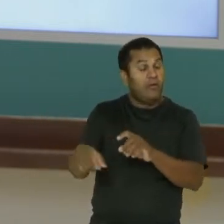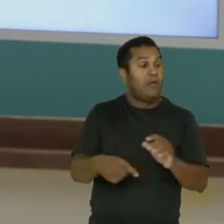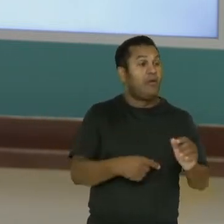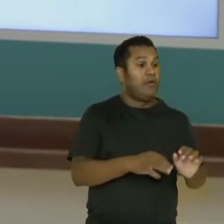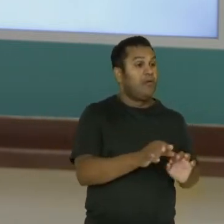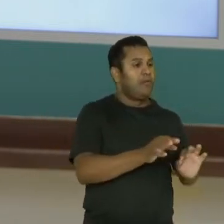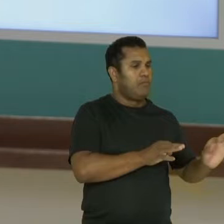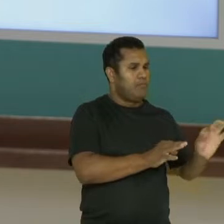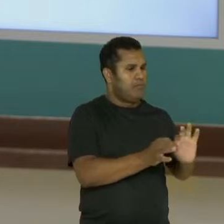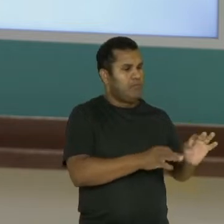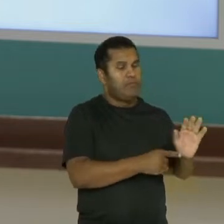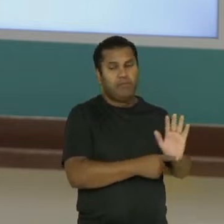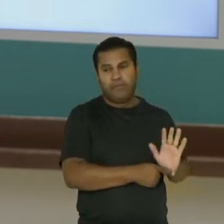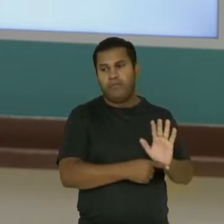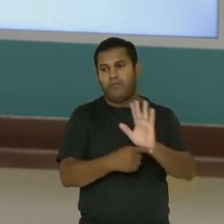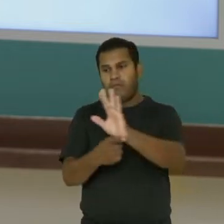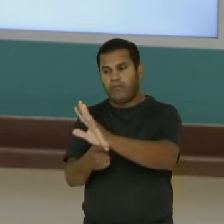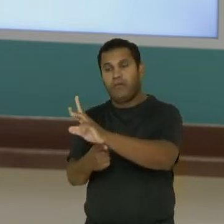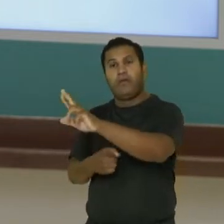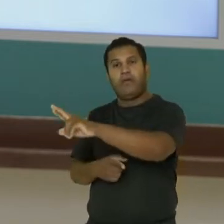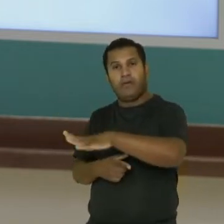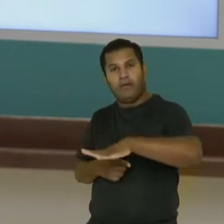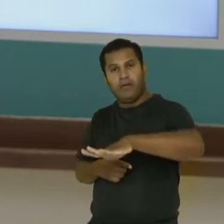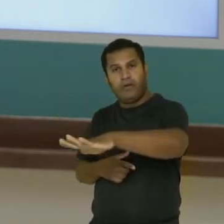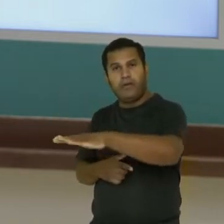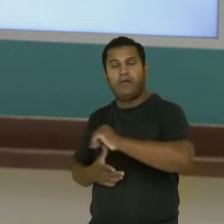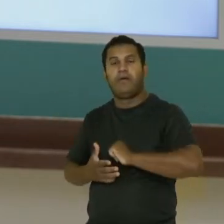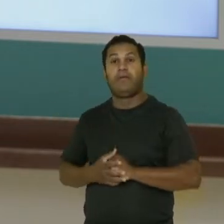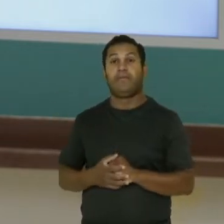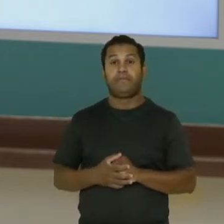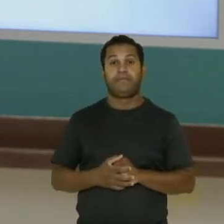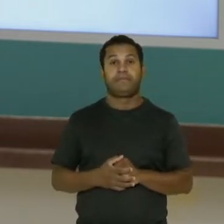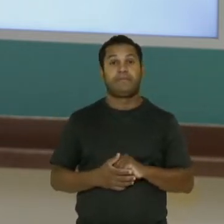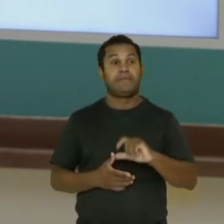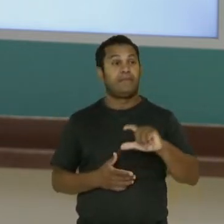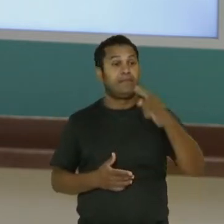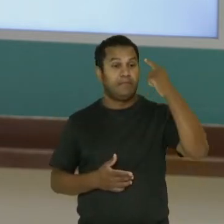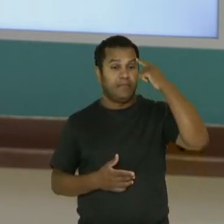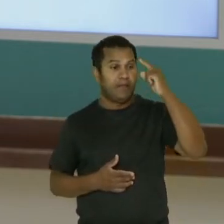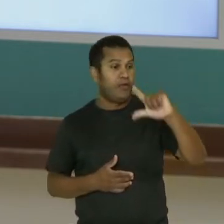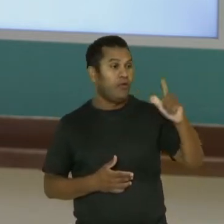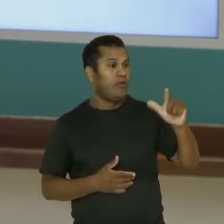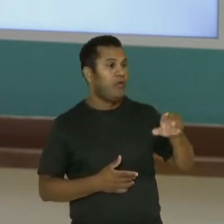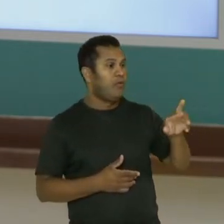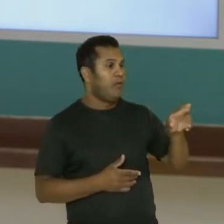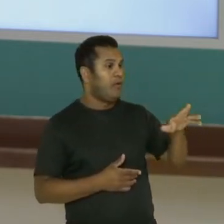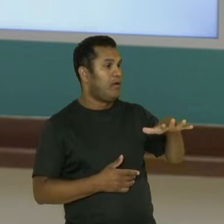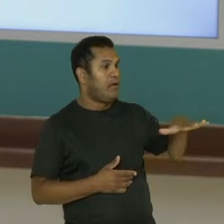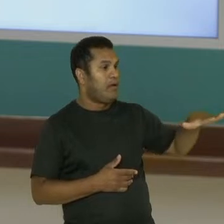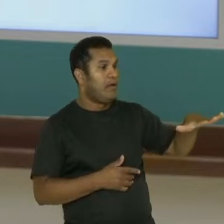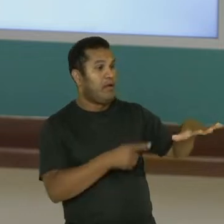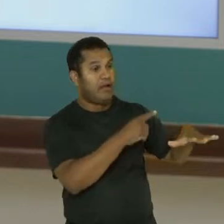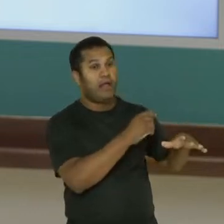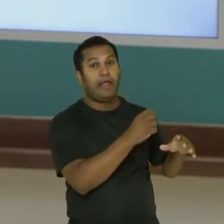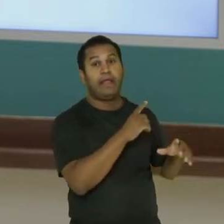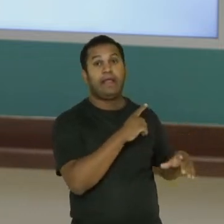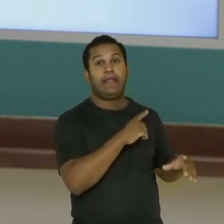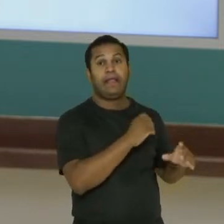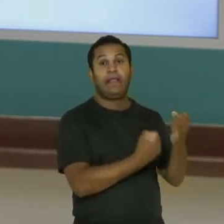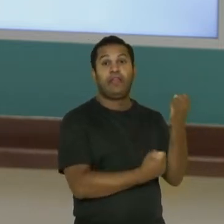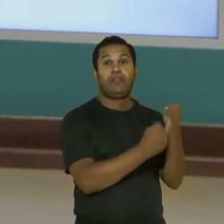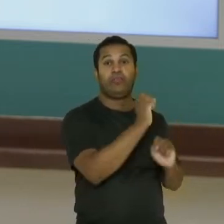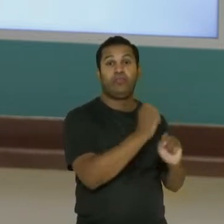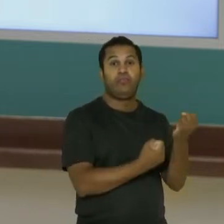por exemplo, né? Se é uma área mais industrializada, tem que se pensar, então, em algo para atender